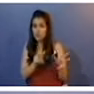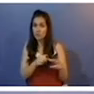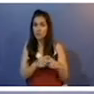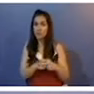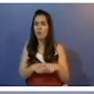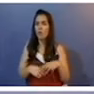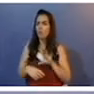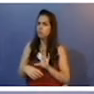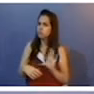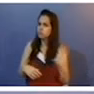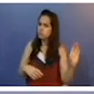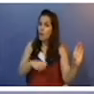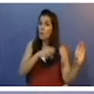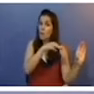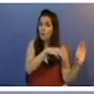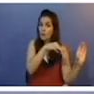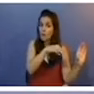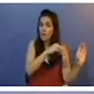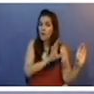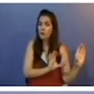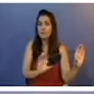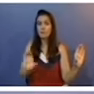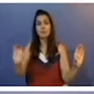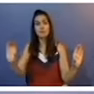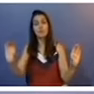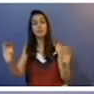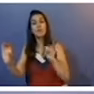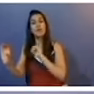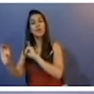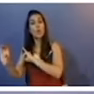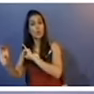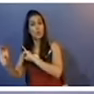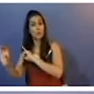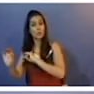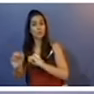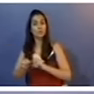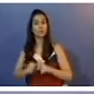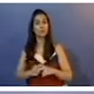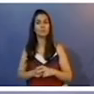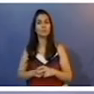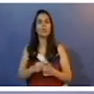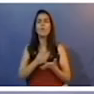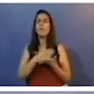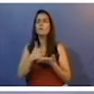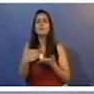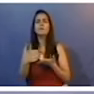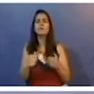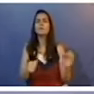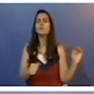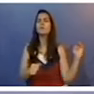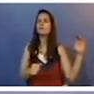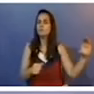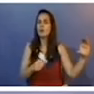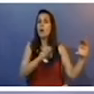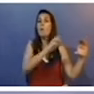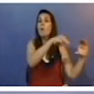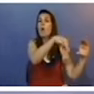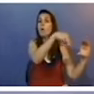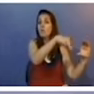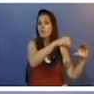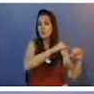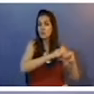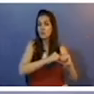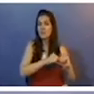dos óxidos iônicos. Então, aqui vamos começar pelos óxidos moleculares. Eles são formados